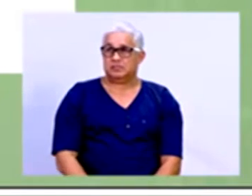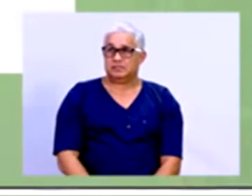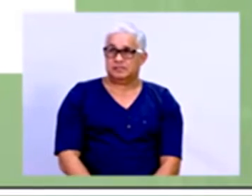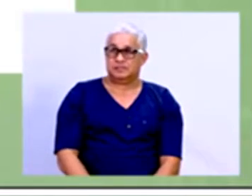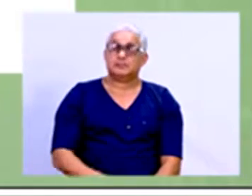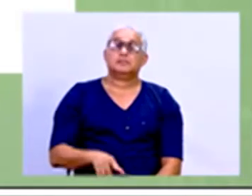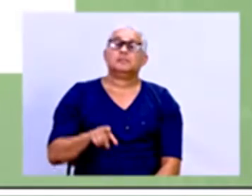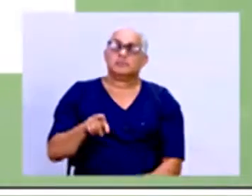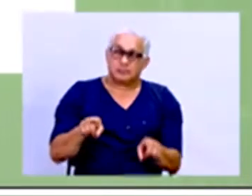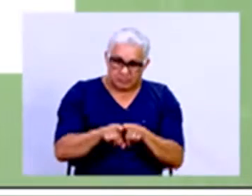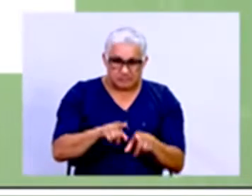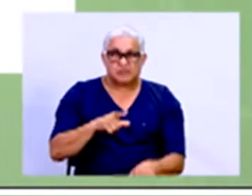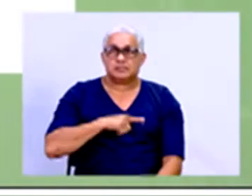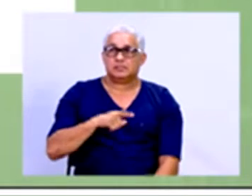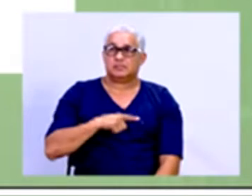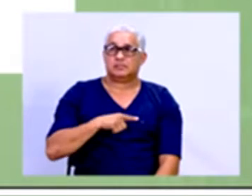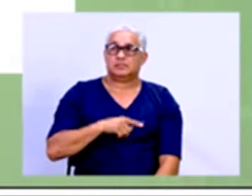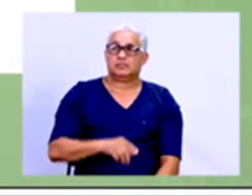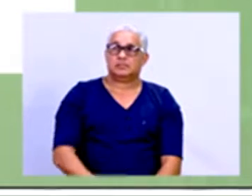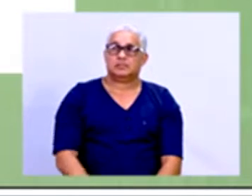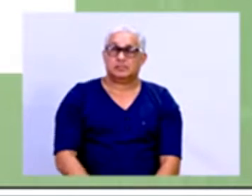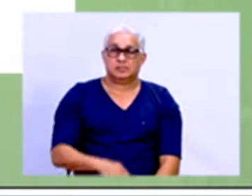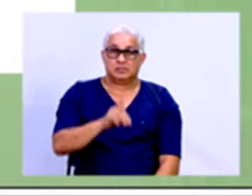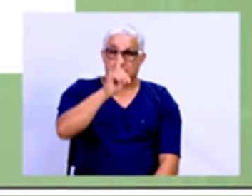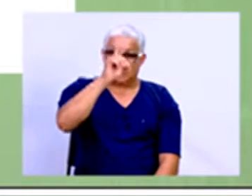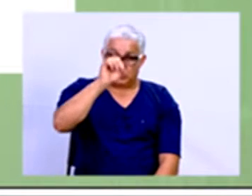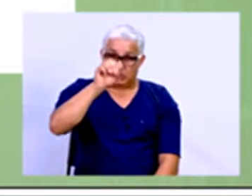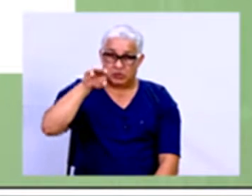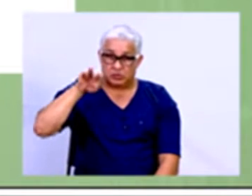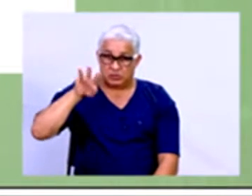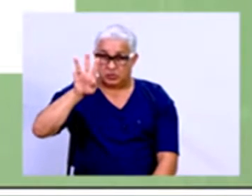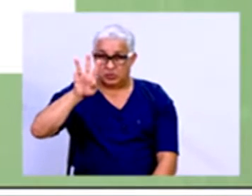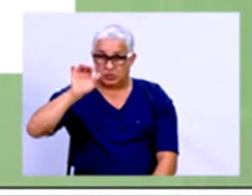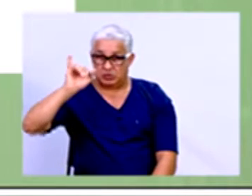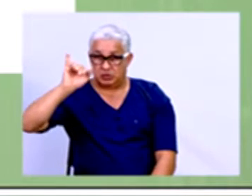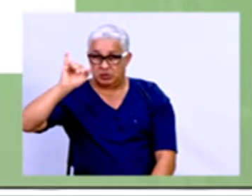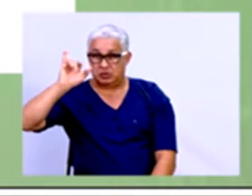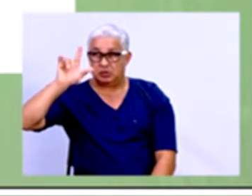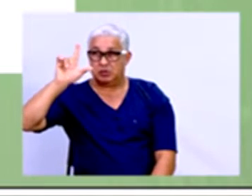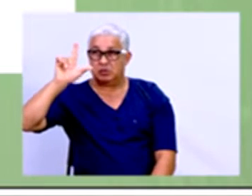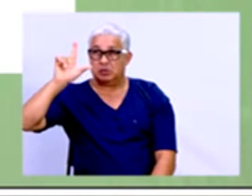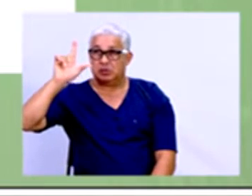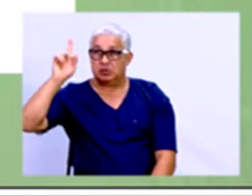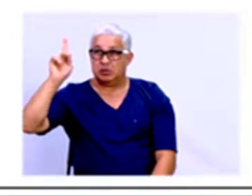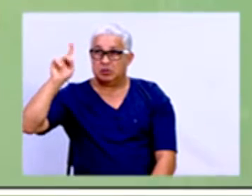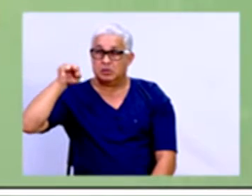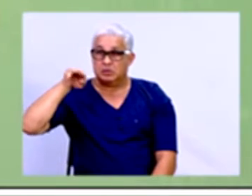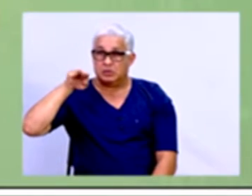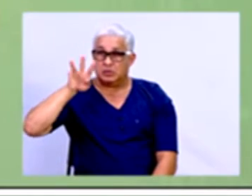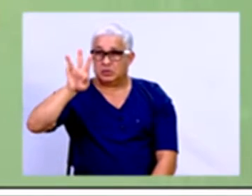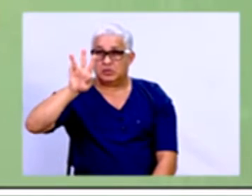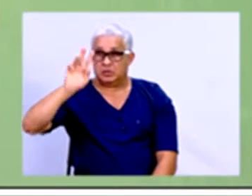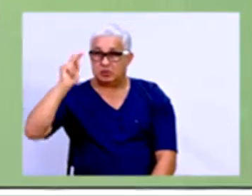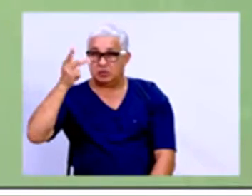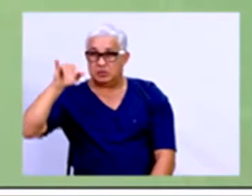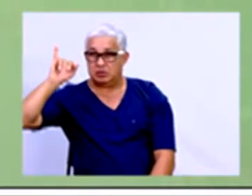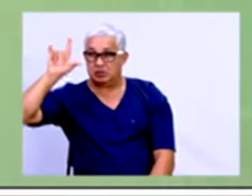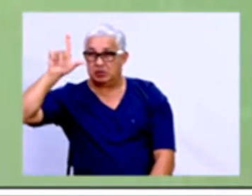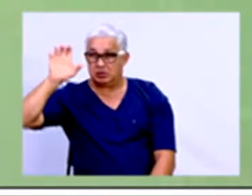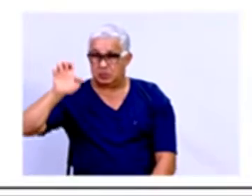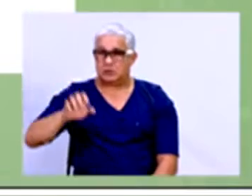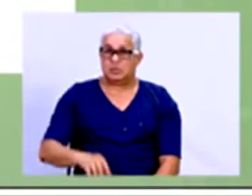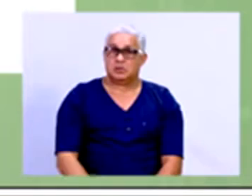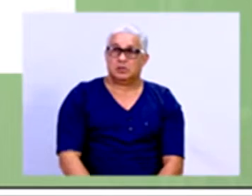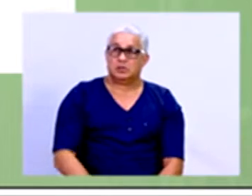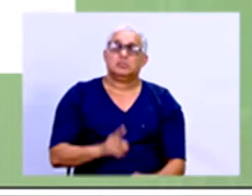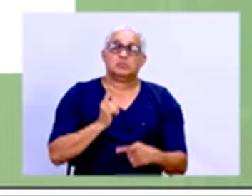Temos também um comando de repetição chamado do while. Tá? A diferença entre um e outro, né? Acabamos de falar do enquanto, né?